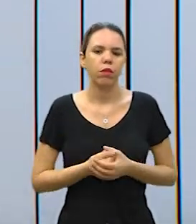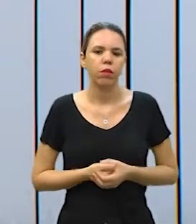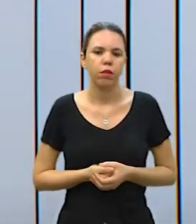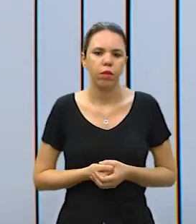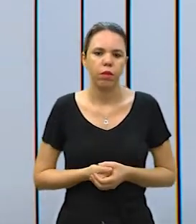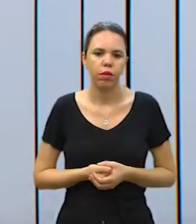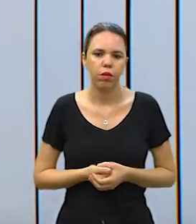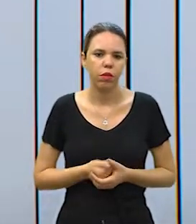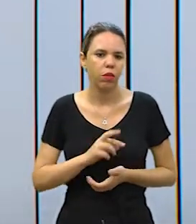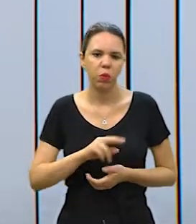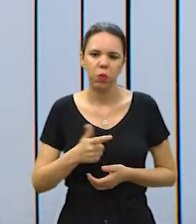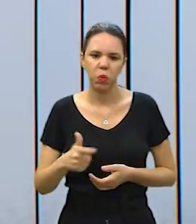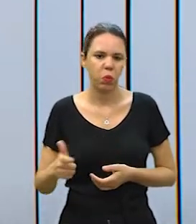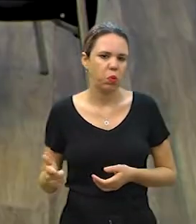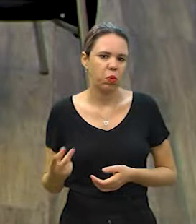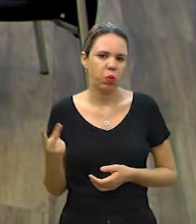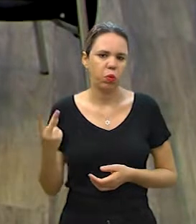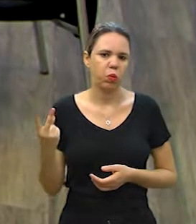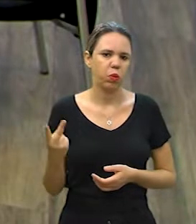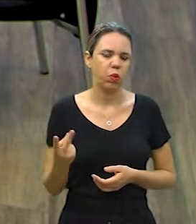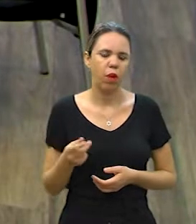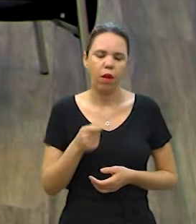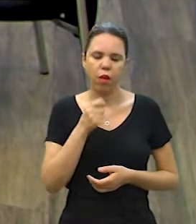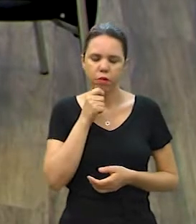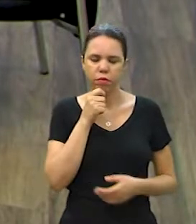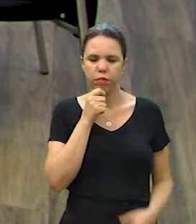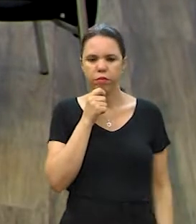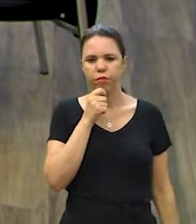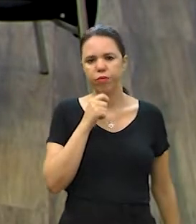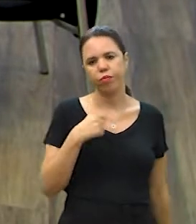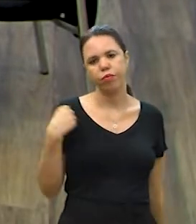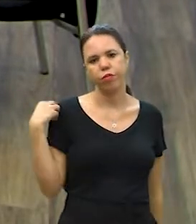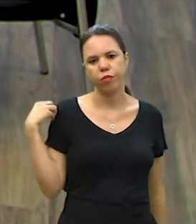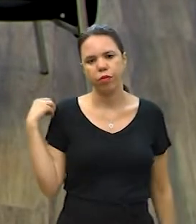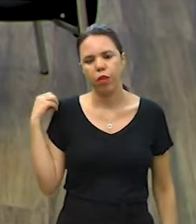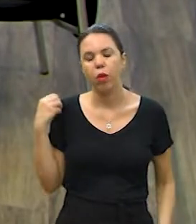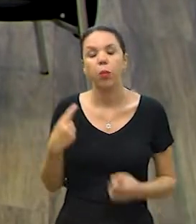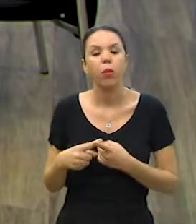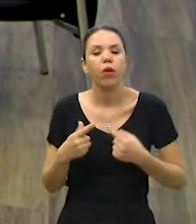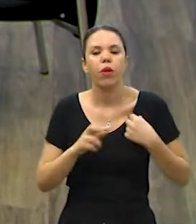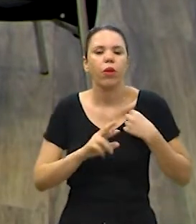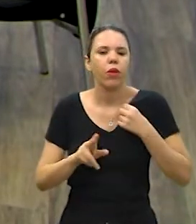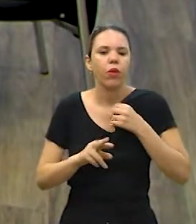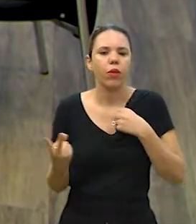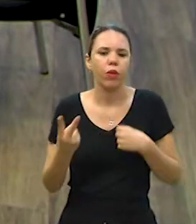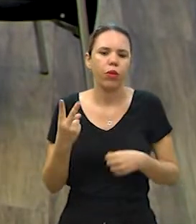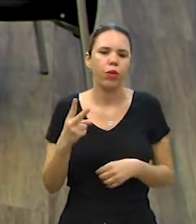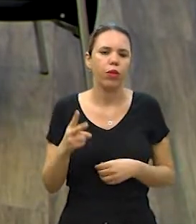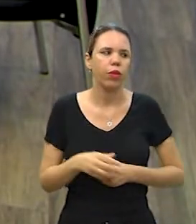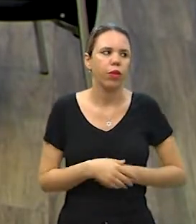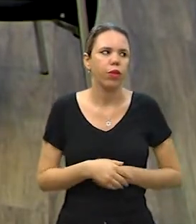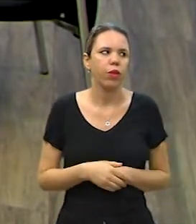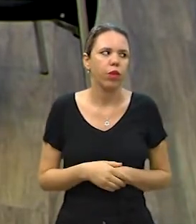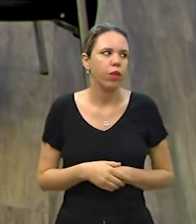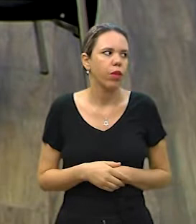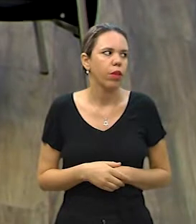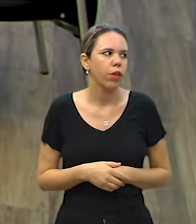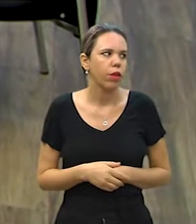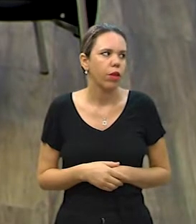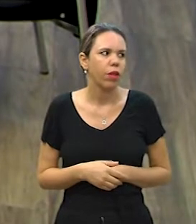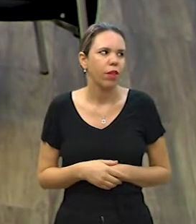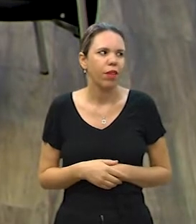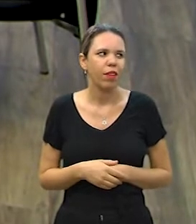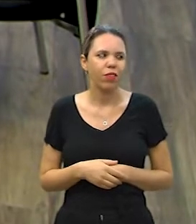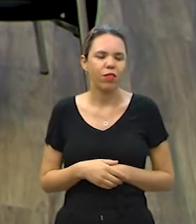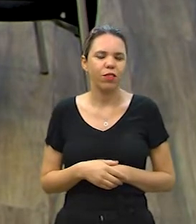importância que não é valorizado. Ainda não é valorizado. Por que não é valorizado, Eu queria Paulo Ruffo? E Solange, depois.